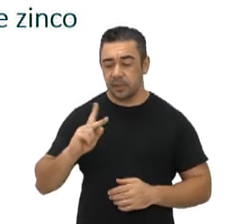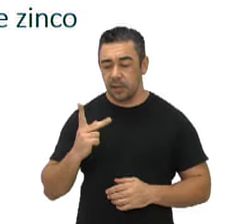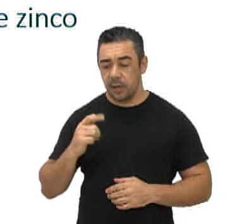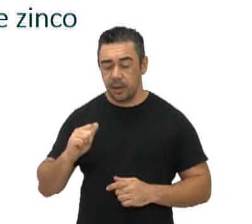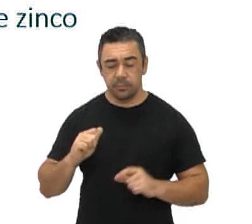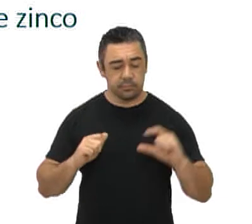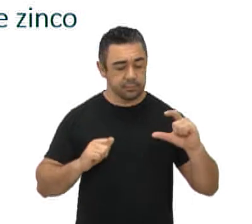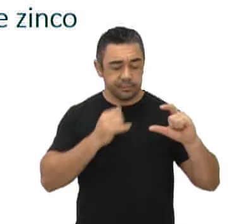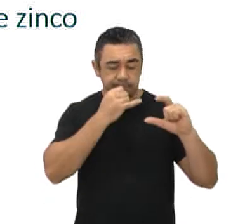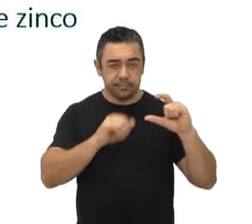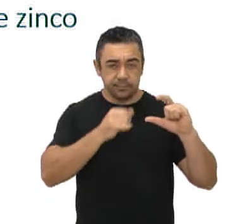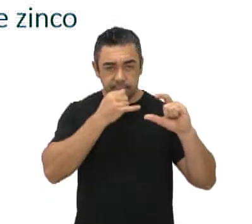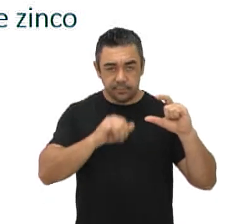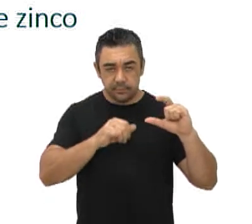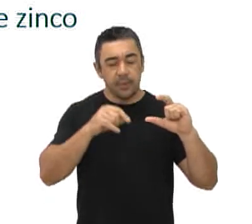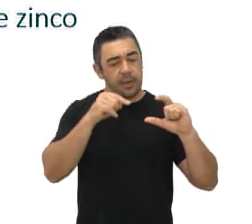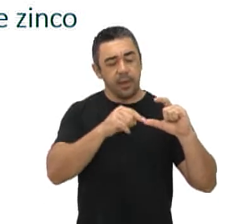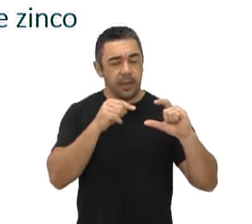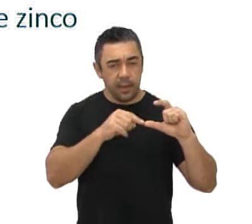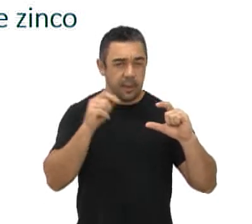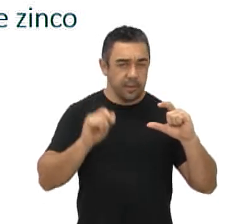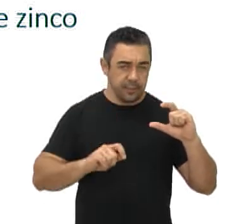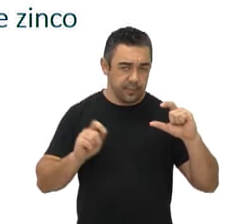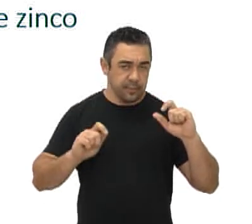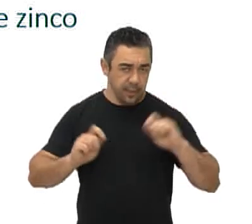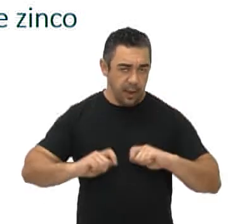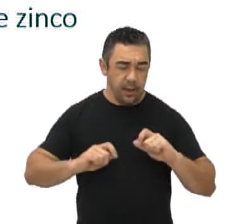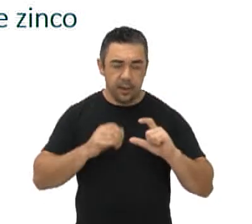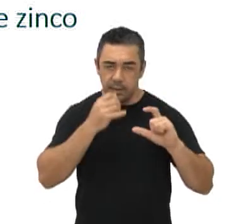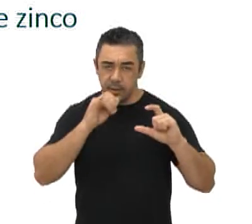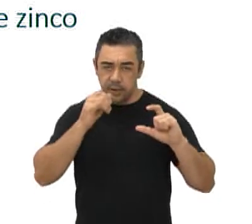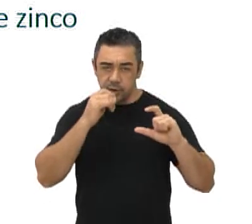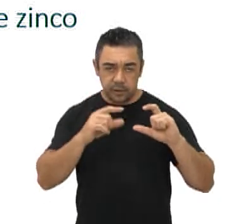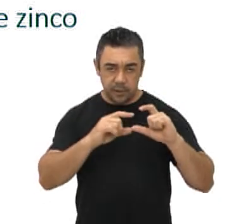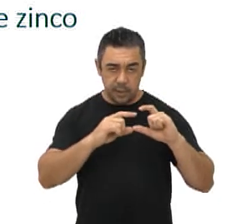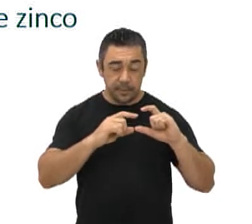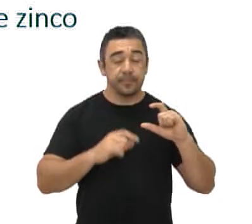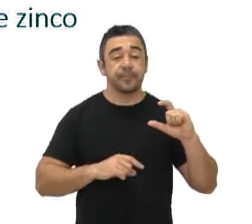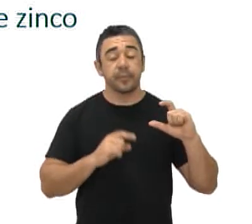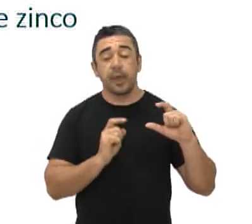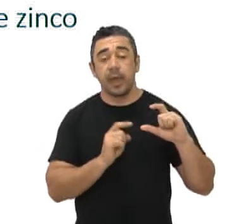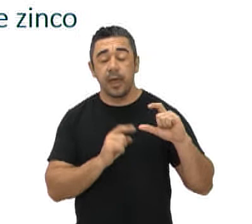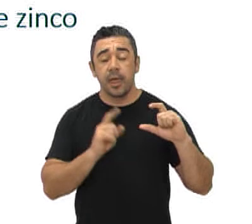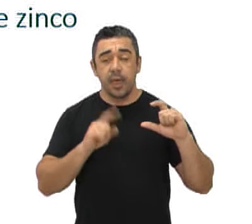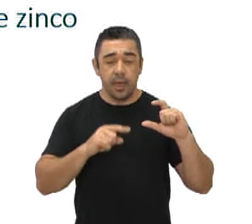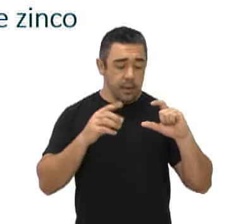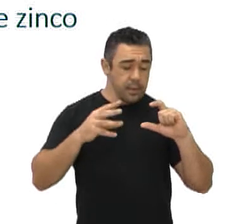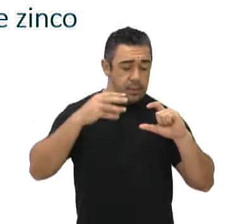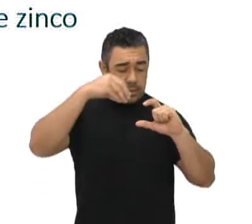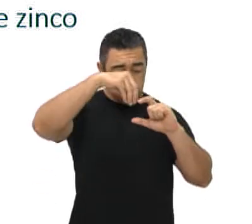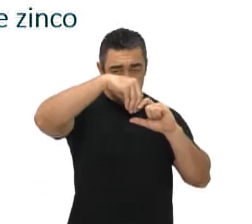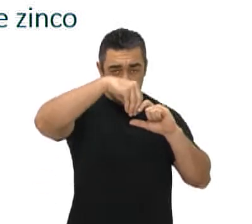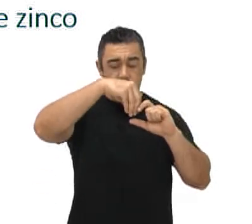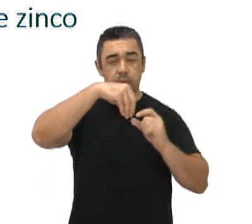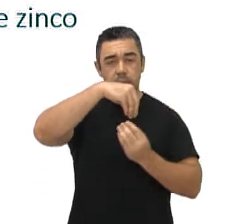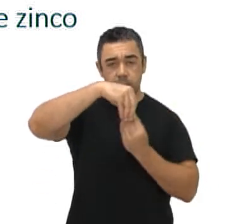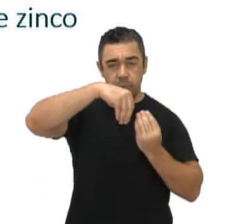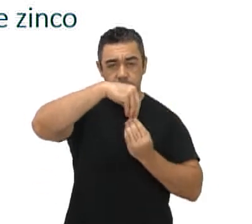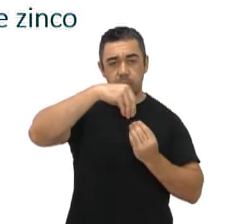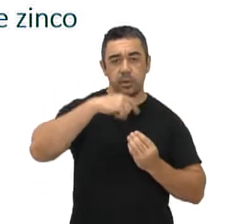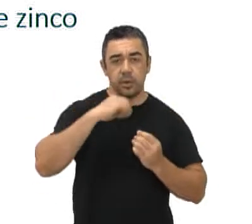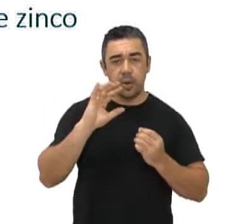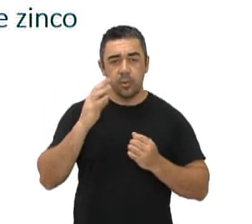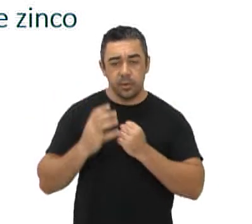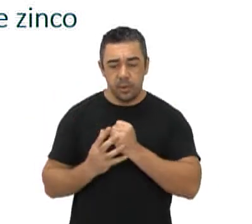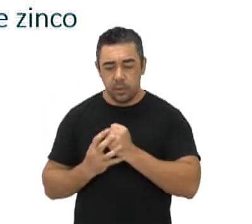dispositivos capazes de produzir corrente elétrica, ou seja, gerar energia elétrica, a partir de uma reação de oxidação e redução